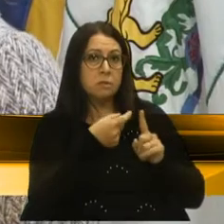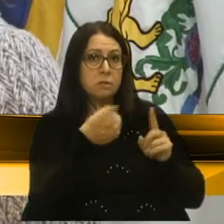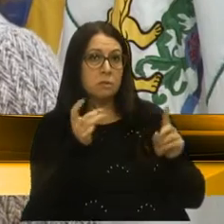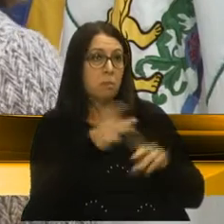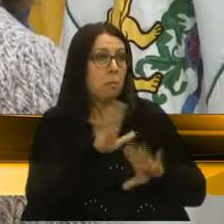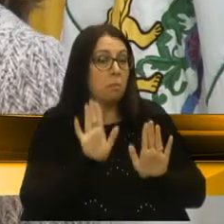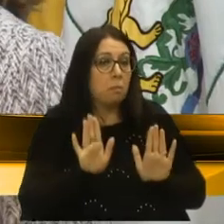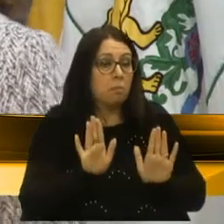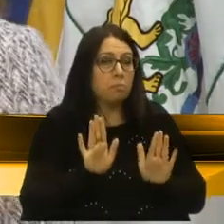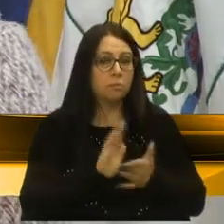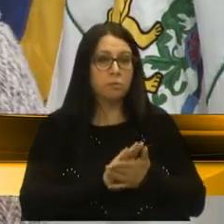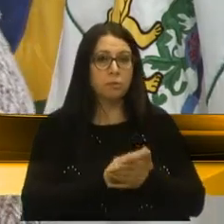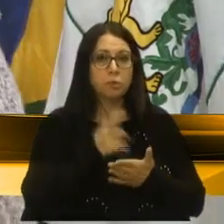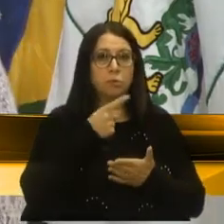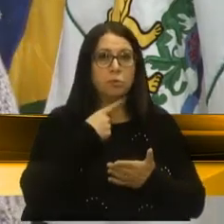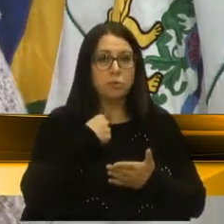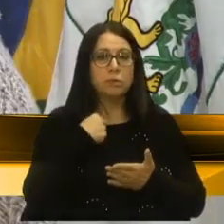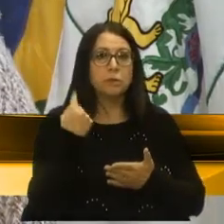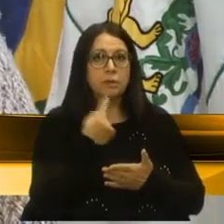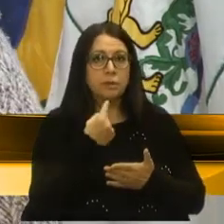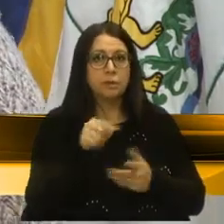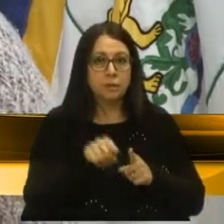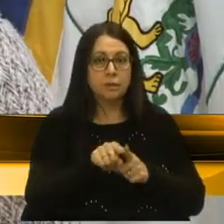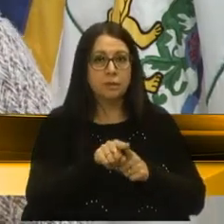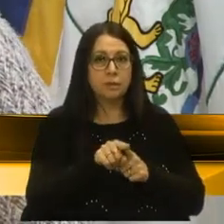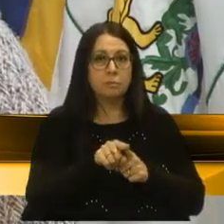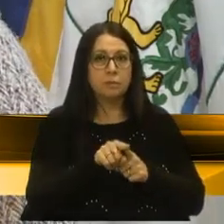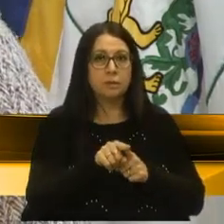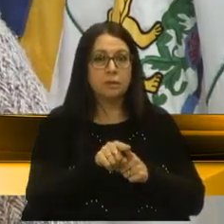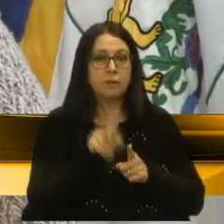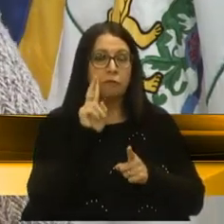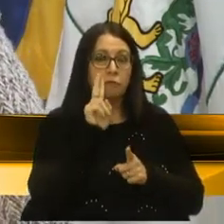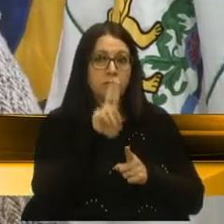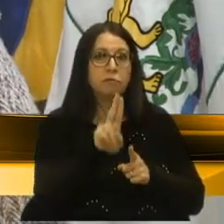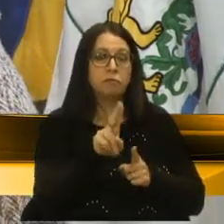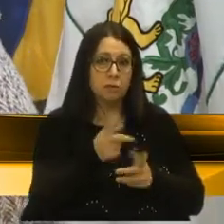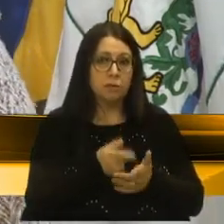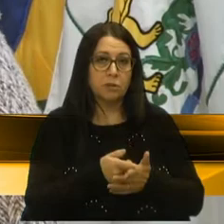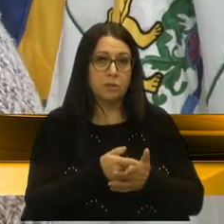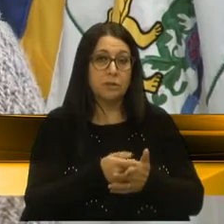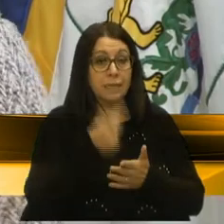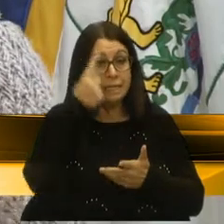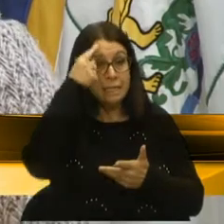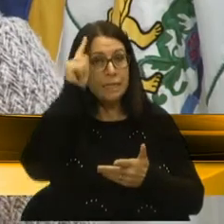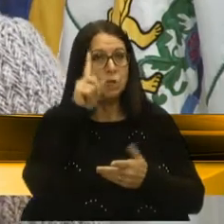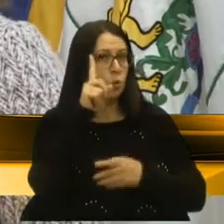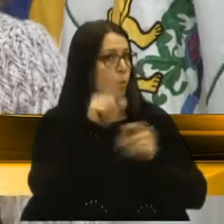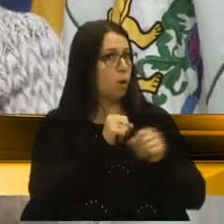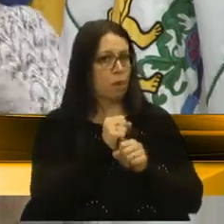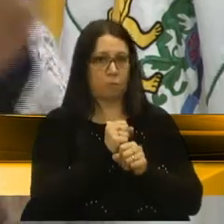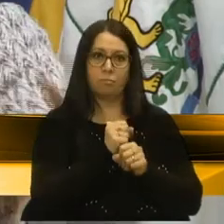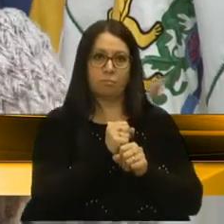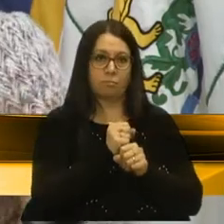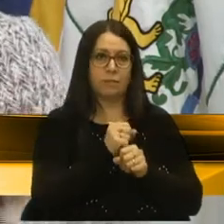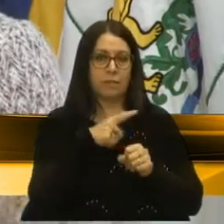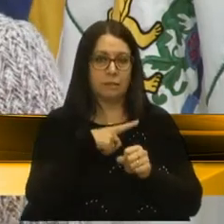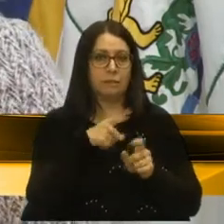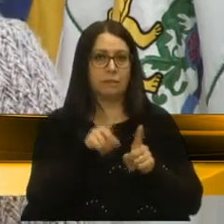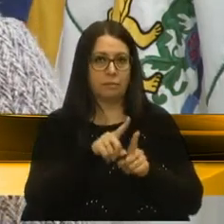suficiente. Então, eu gostaria que a gente aqui, né, revisasse essa ideia de 1 ano, embora tenha